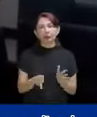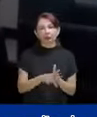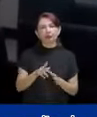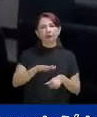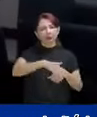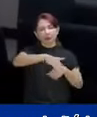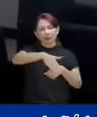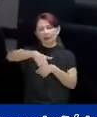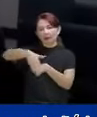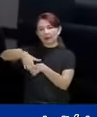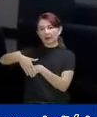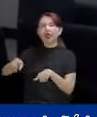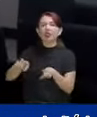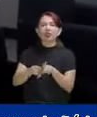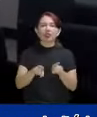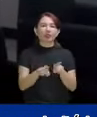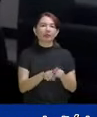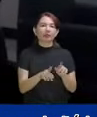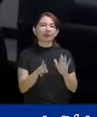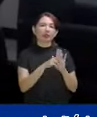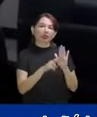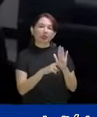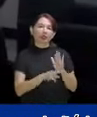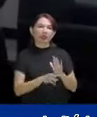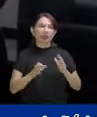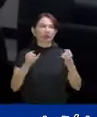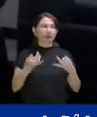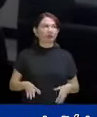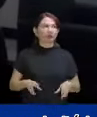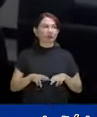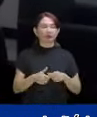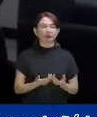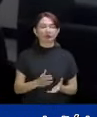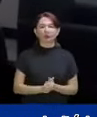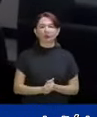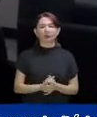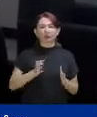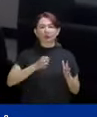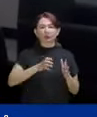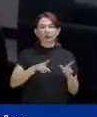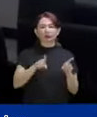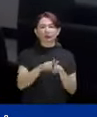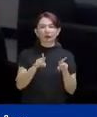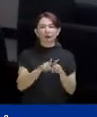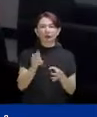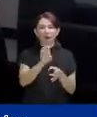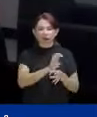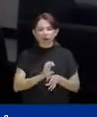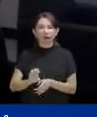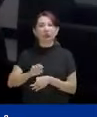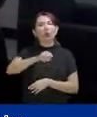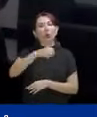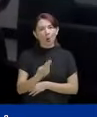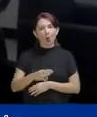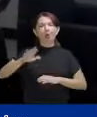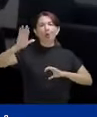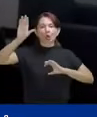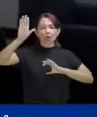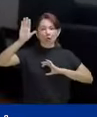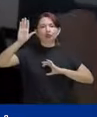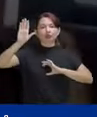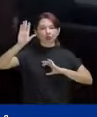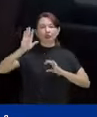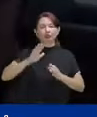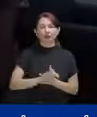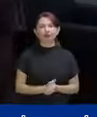De outro lado, a mesma norma afirma que as despesas realizadas pelos órgãos partidários municipais e estaduais ou por candidatos majoritários